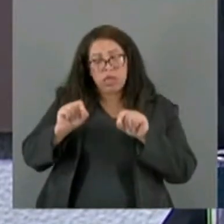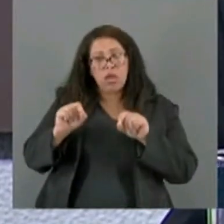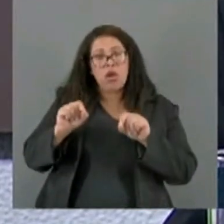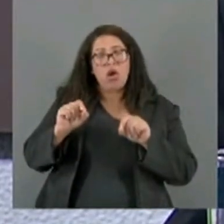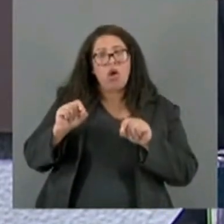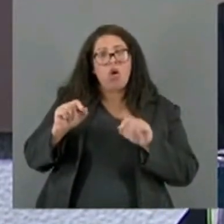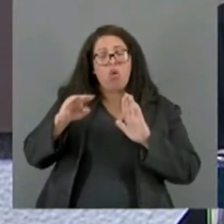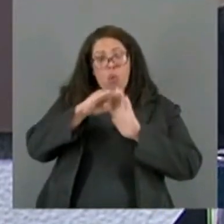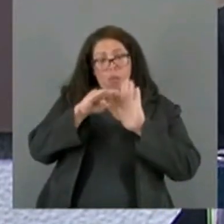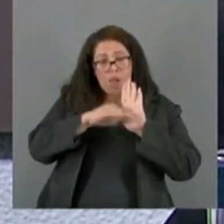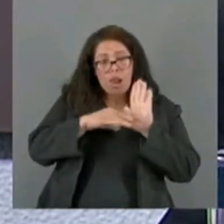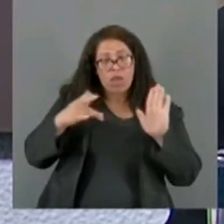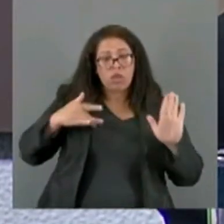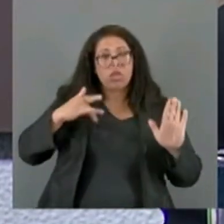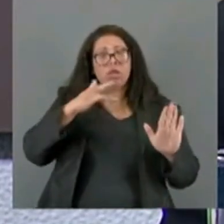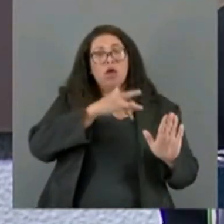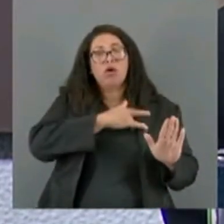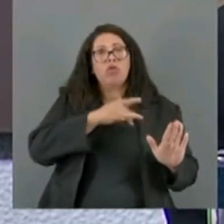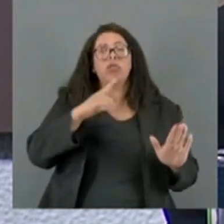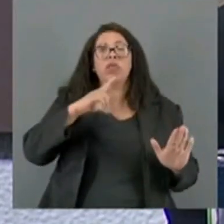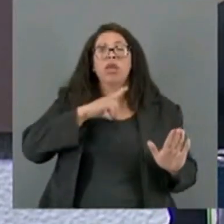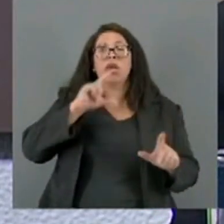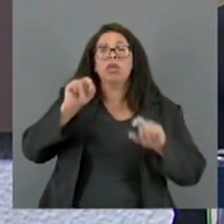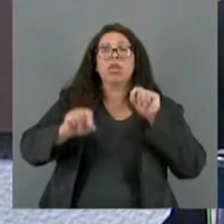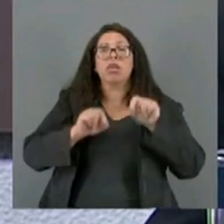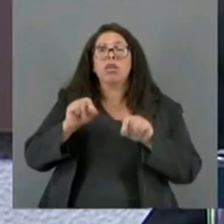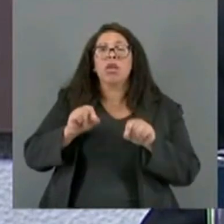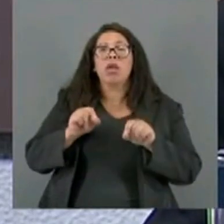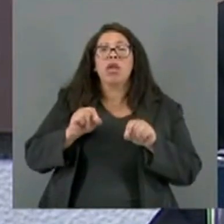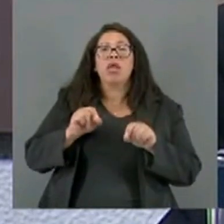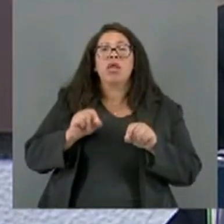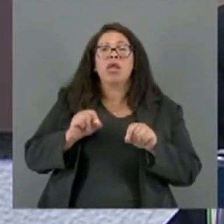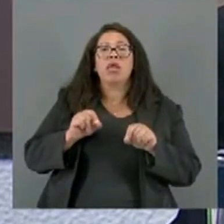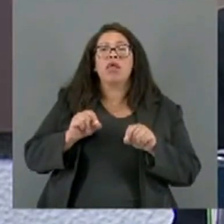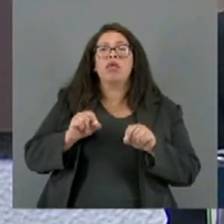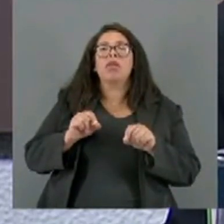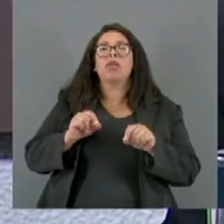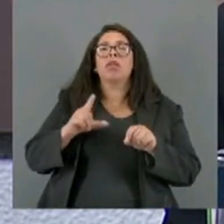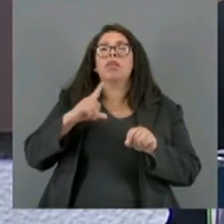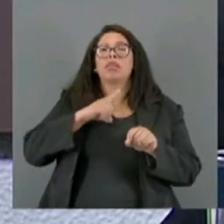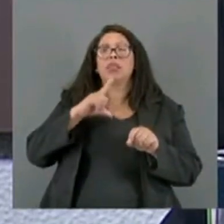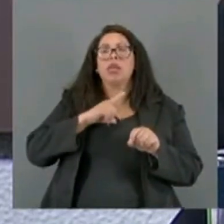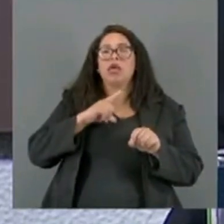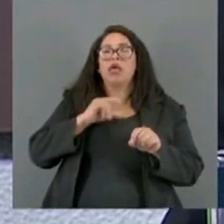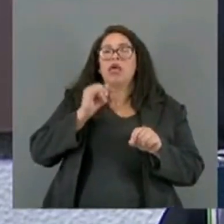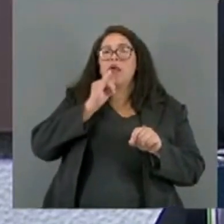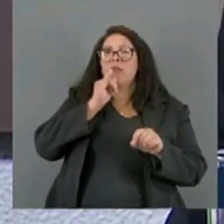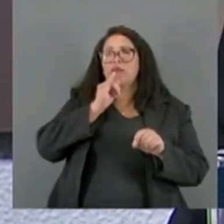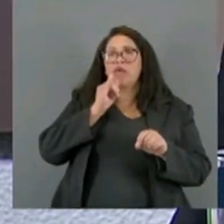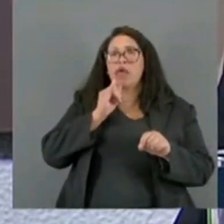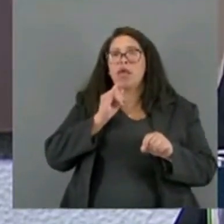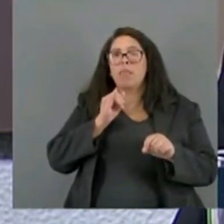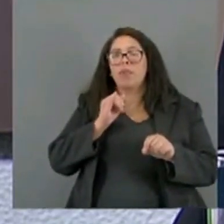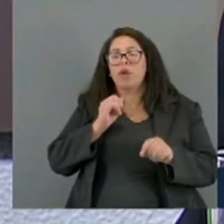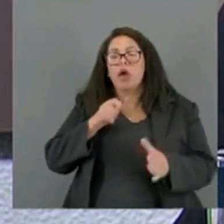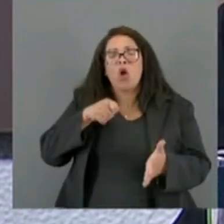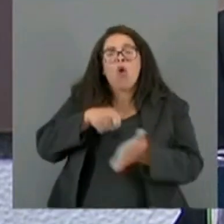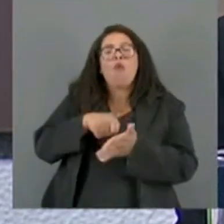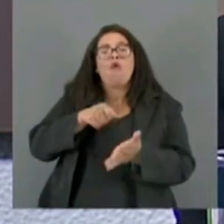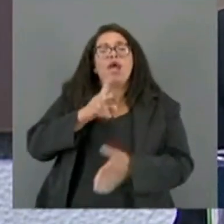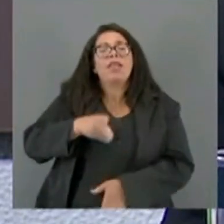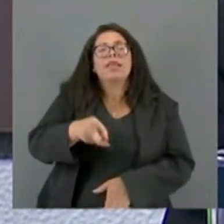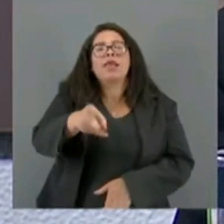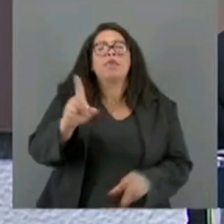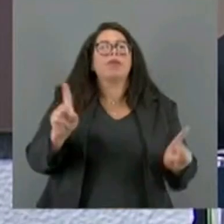saúde deva ser, a interpretação que deve dar, que seja uma aplicação extensiva ou exemplificativa e não um rol taxativo.